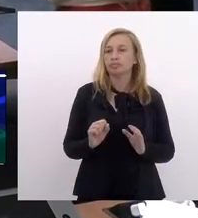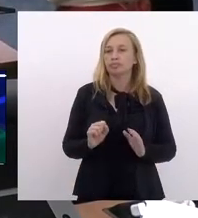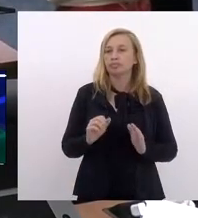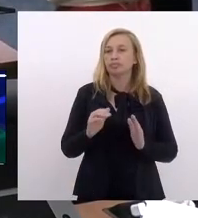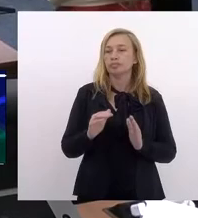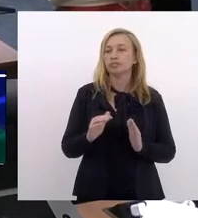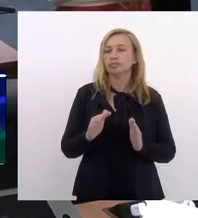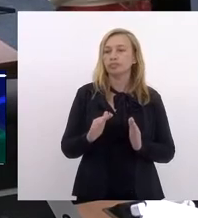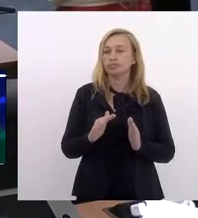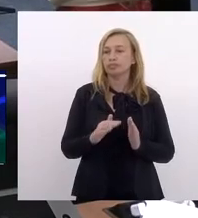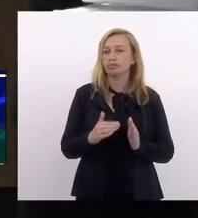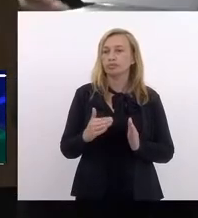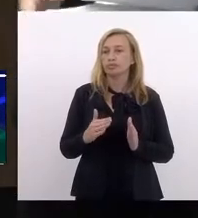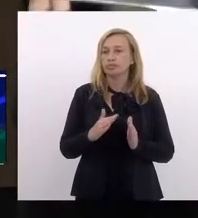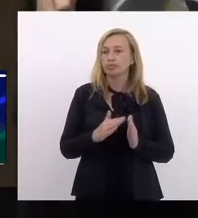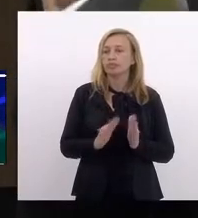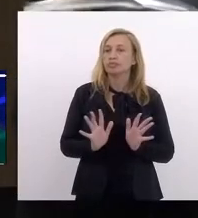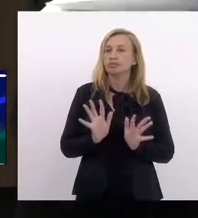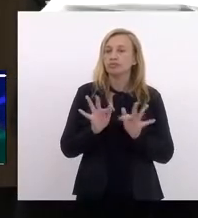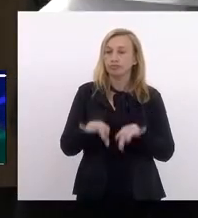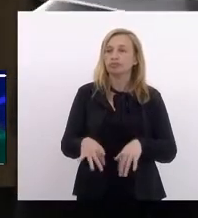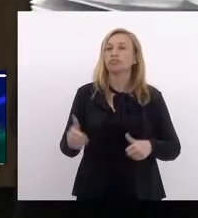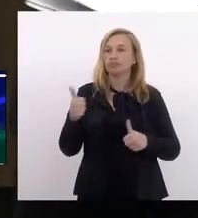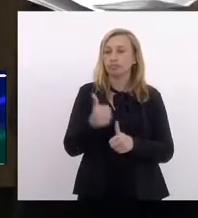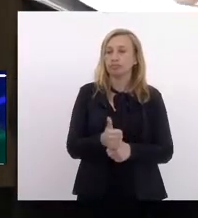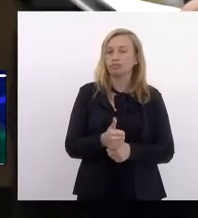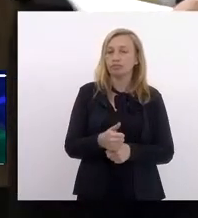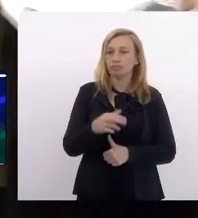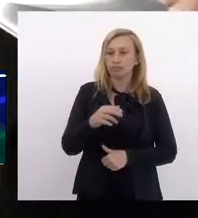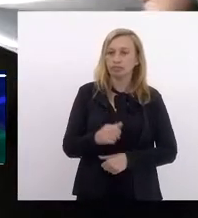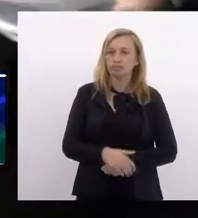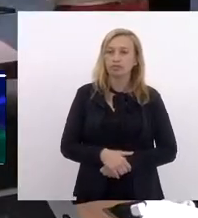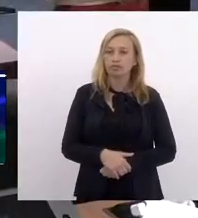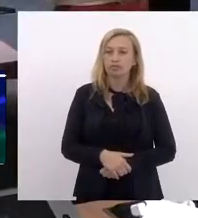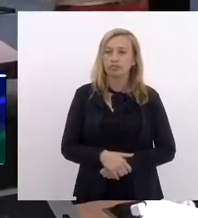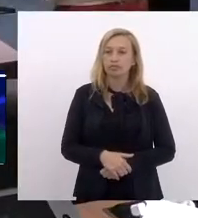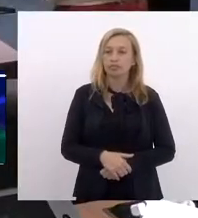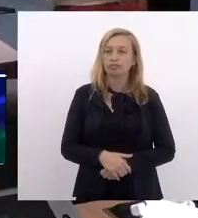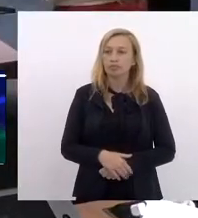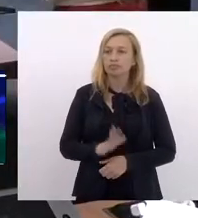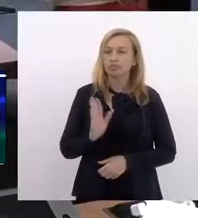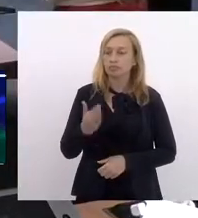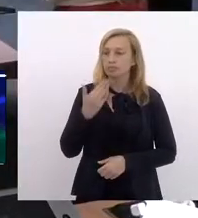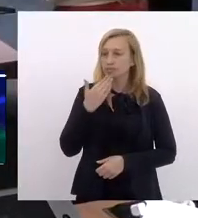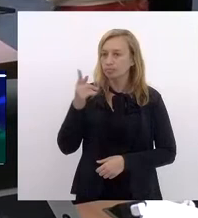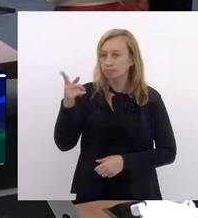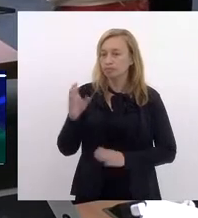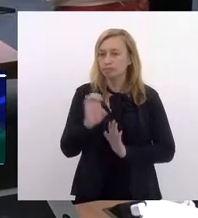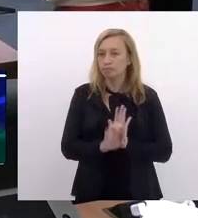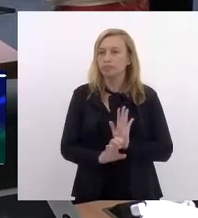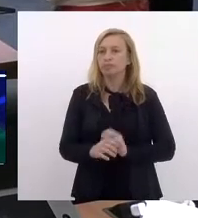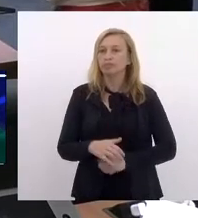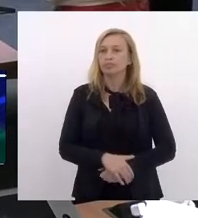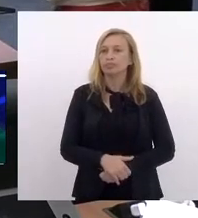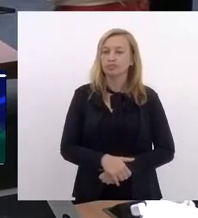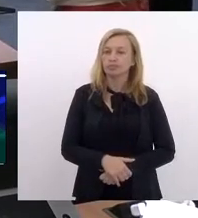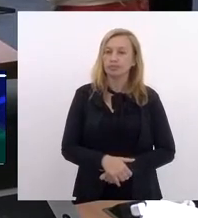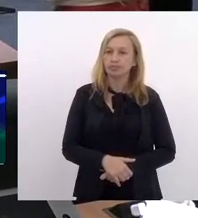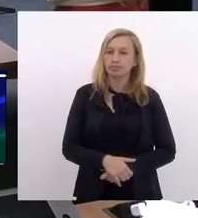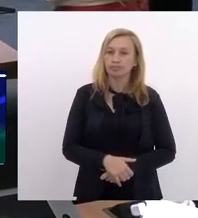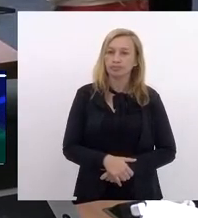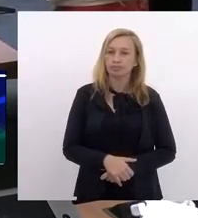por substitutivo e pedir forma final de redação. Senhor. Já solicitou ali as emendas?